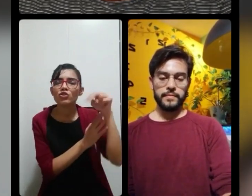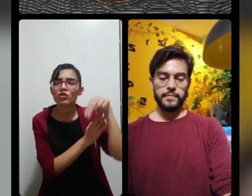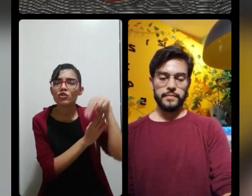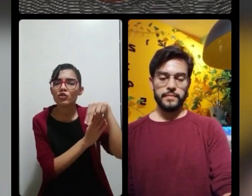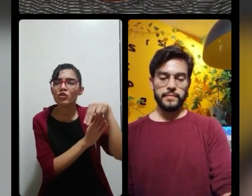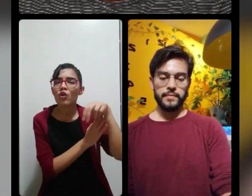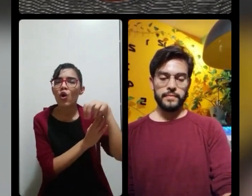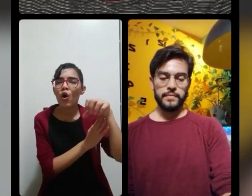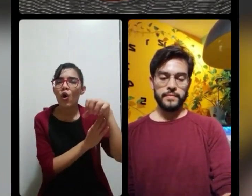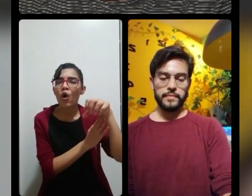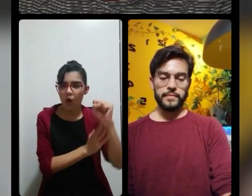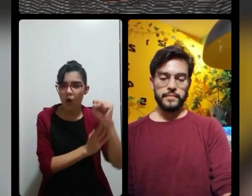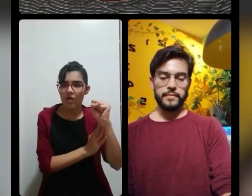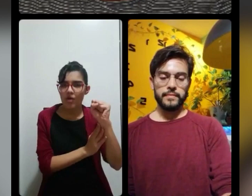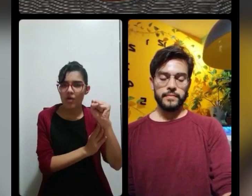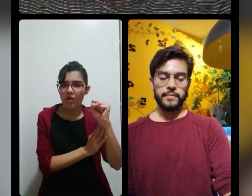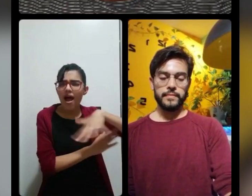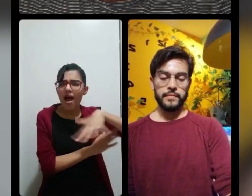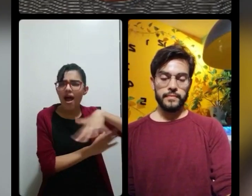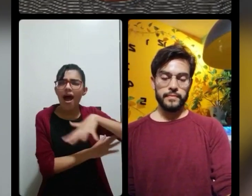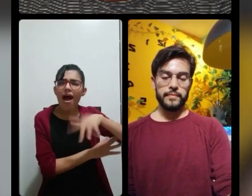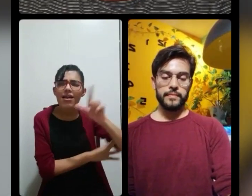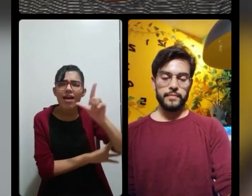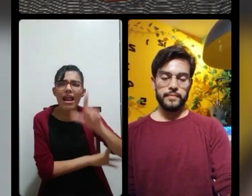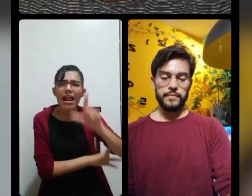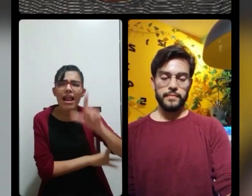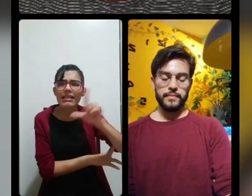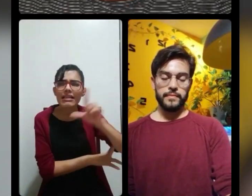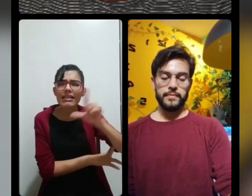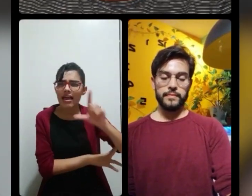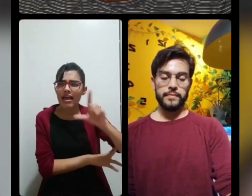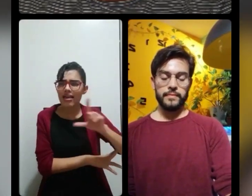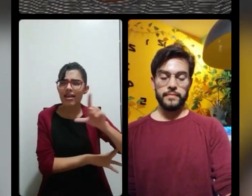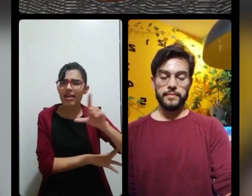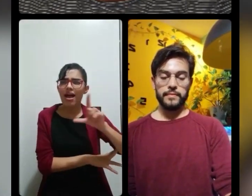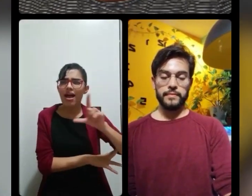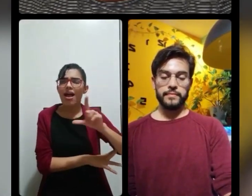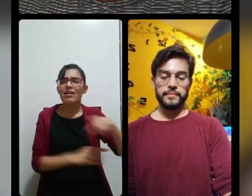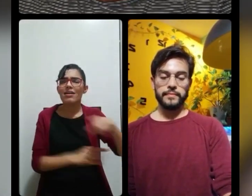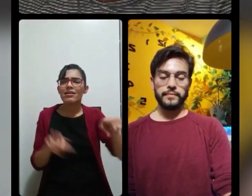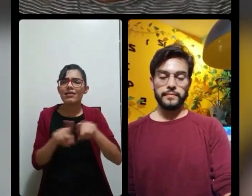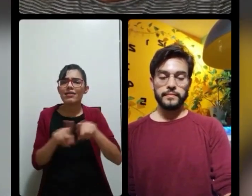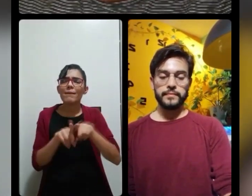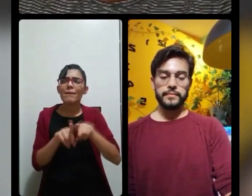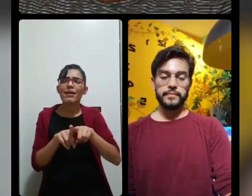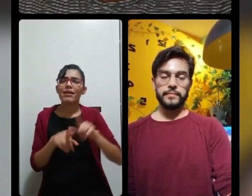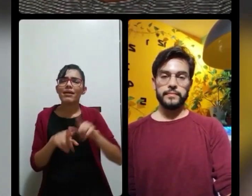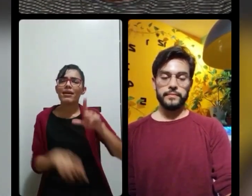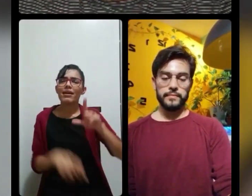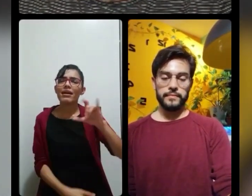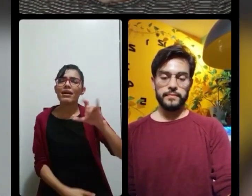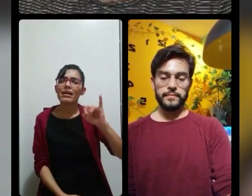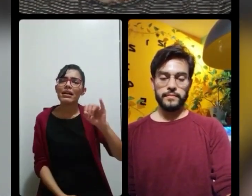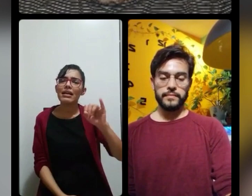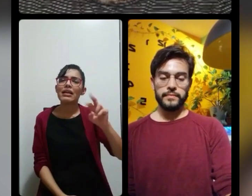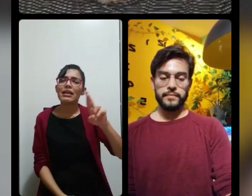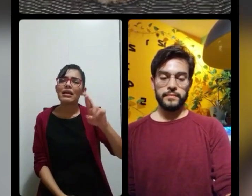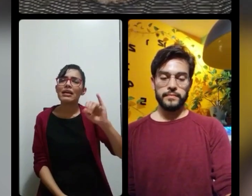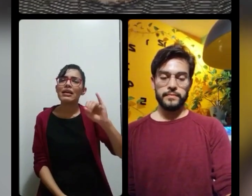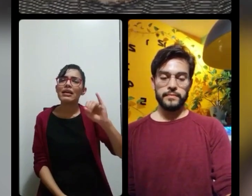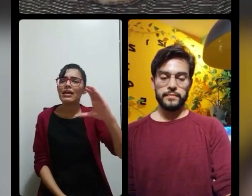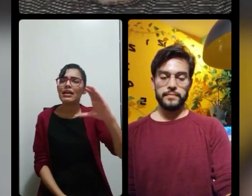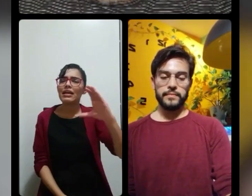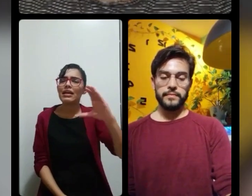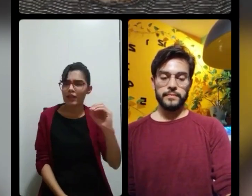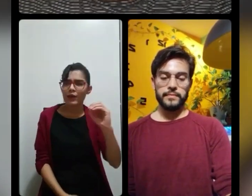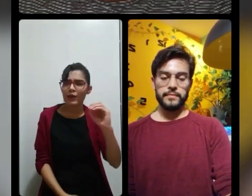mais lírico, né, onde se fala, onde certas expressões, figuras de linguagens,